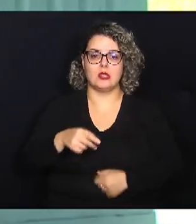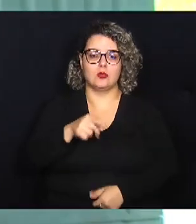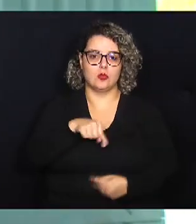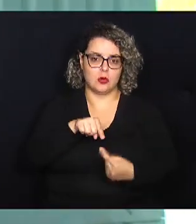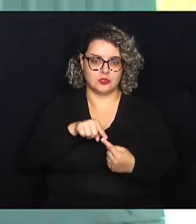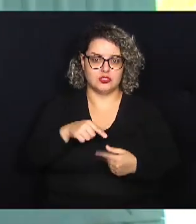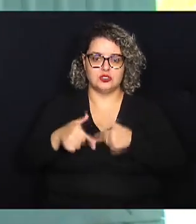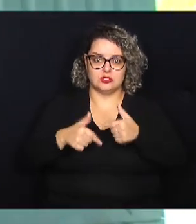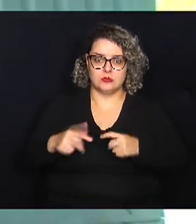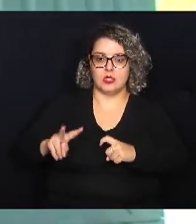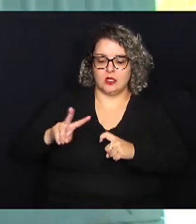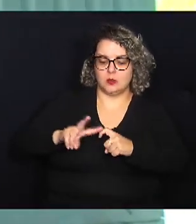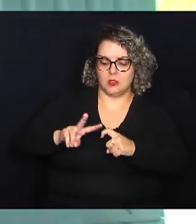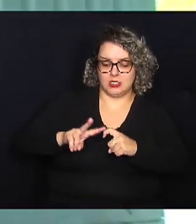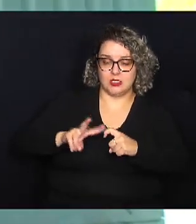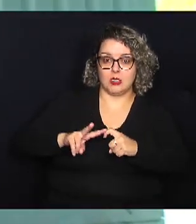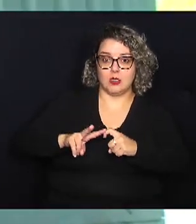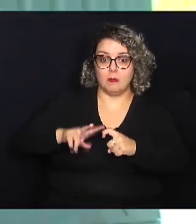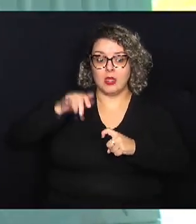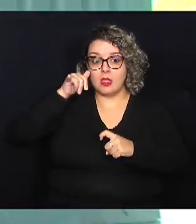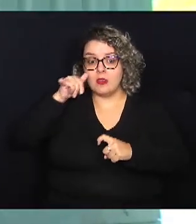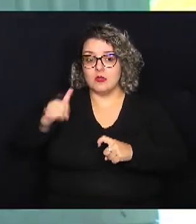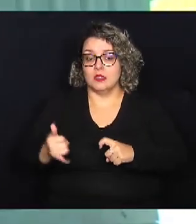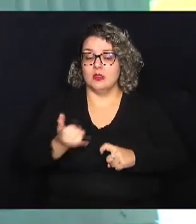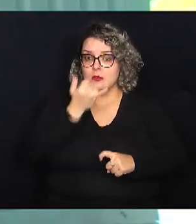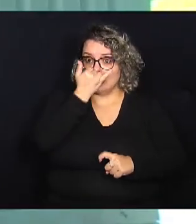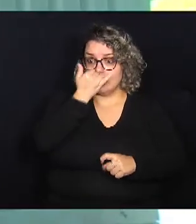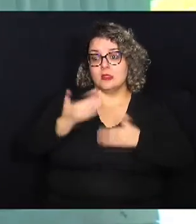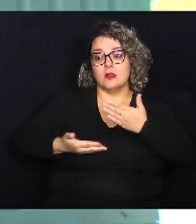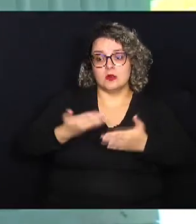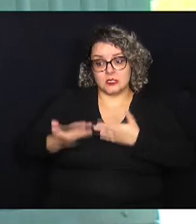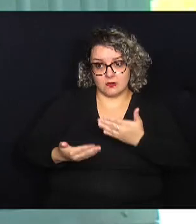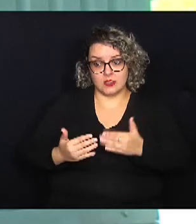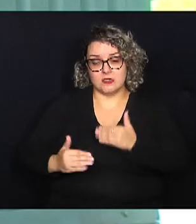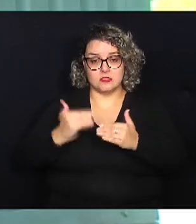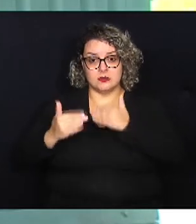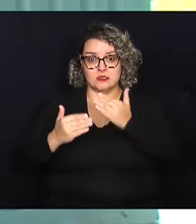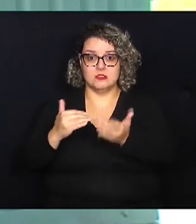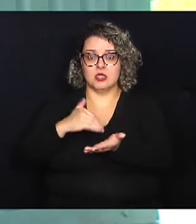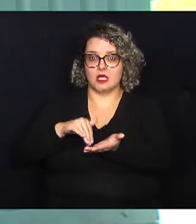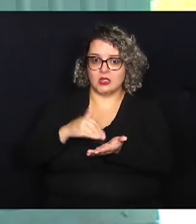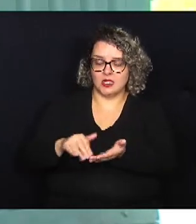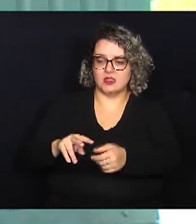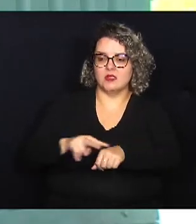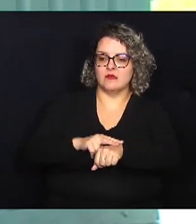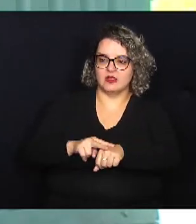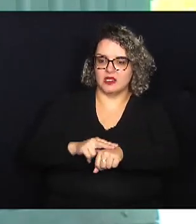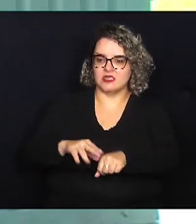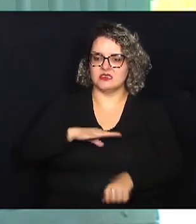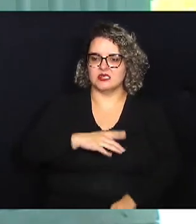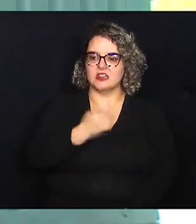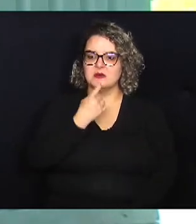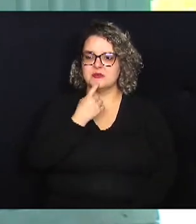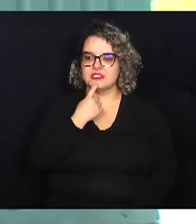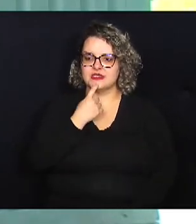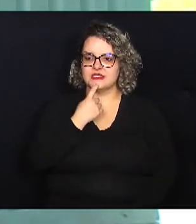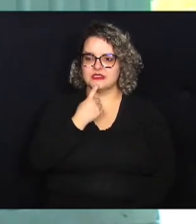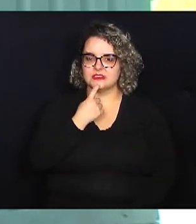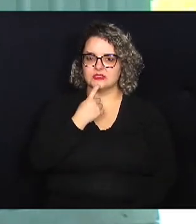veterinária preventiva. Então, é um serviço desenvolvido pela Secretaria do Verde de Campinas e através